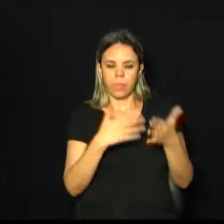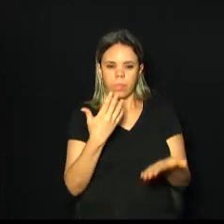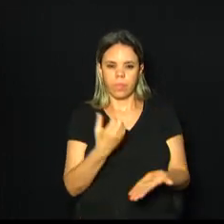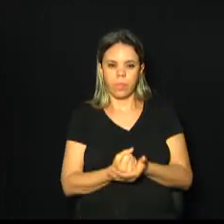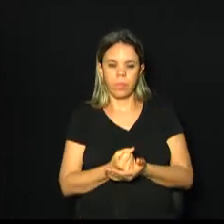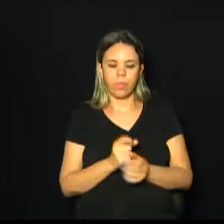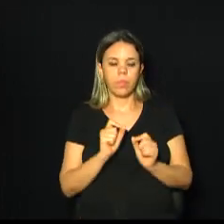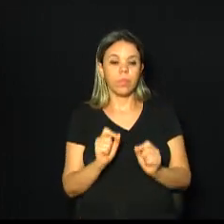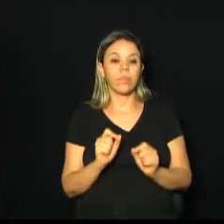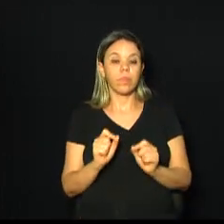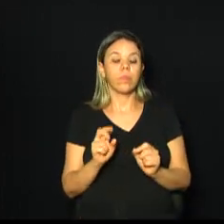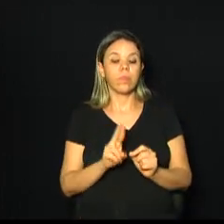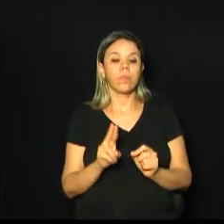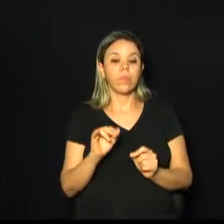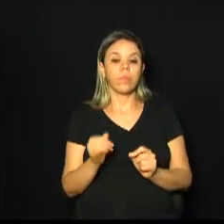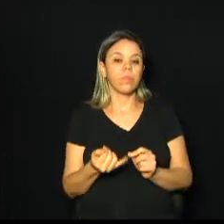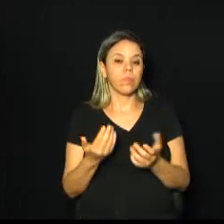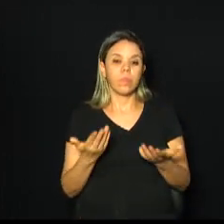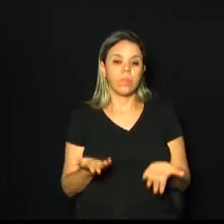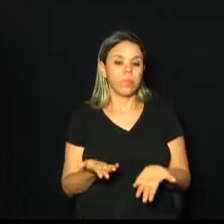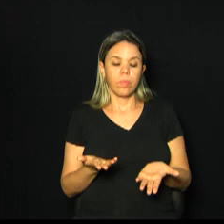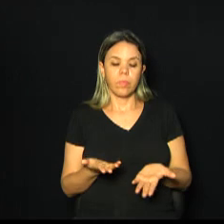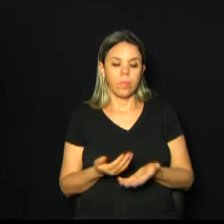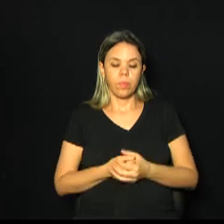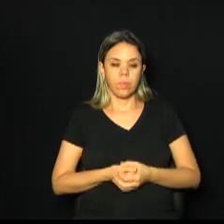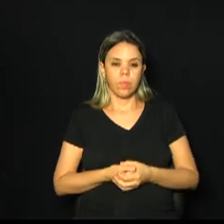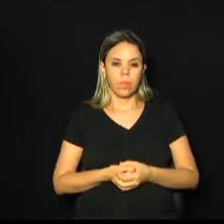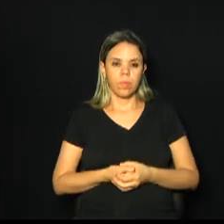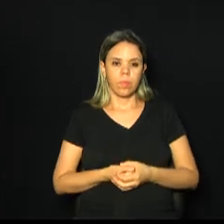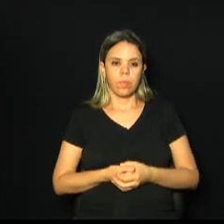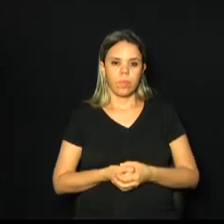que ele vai servir? Entendeu?